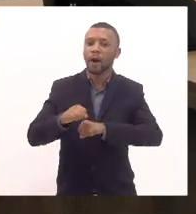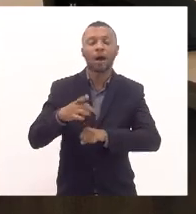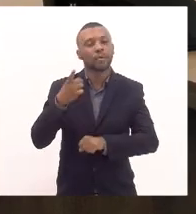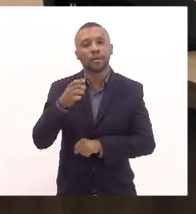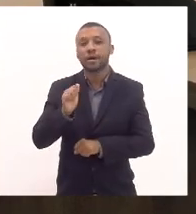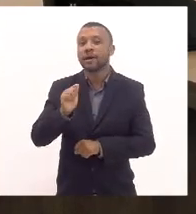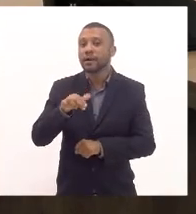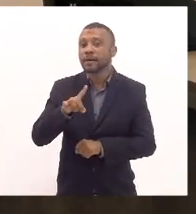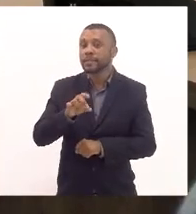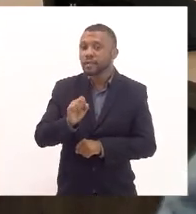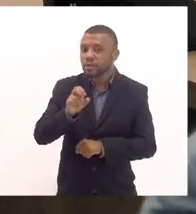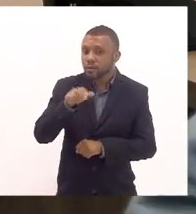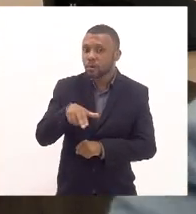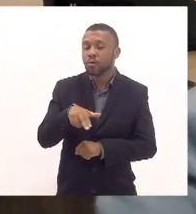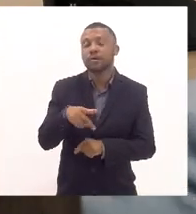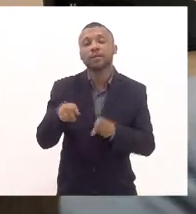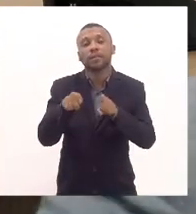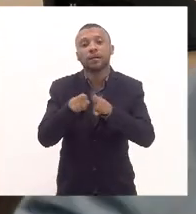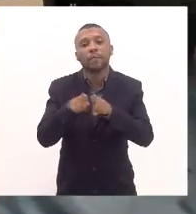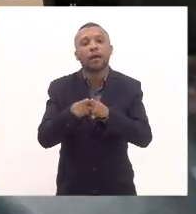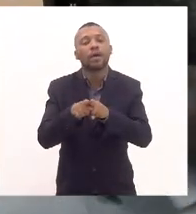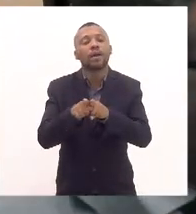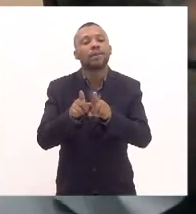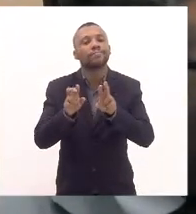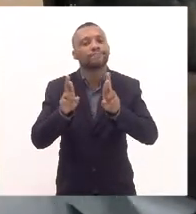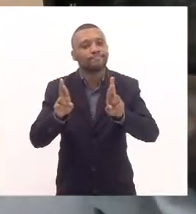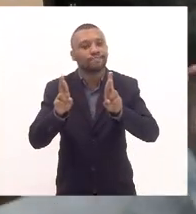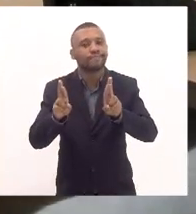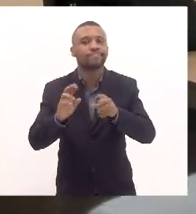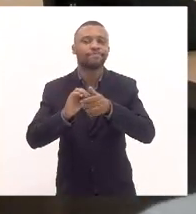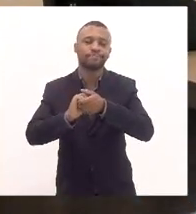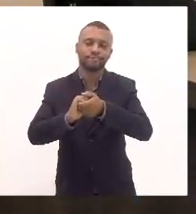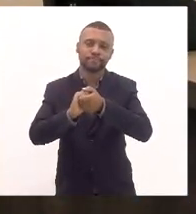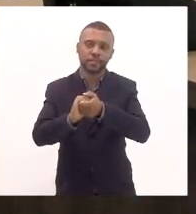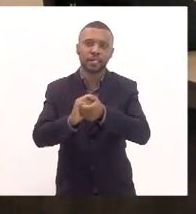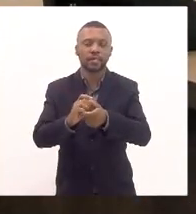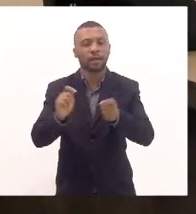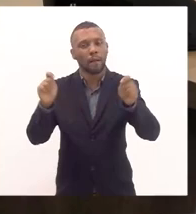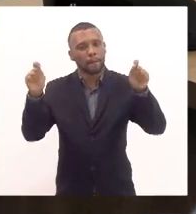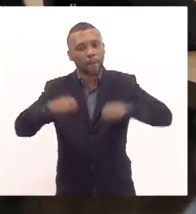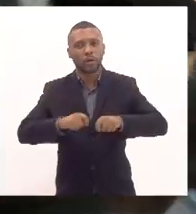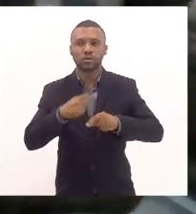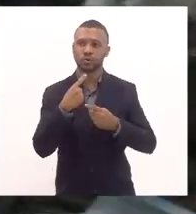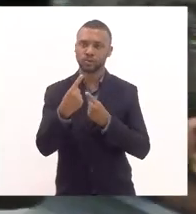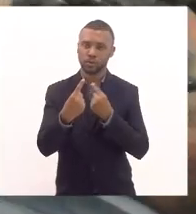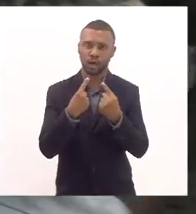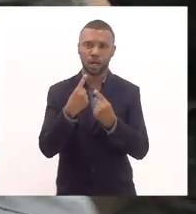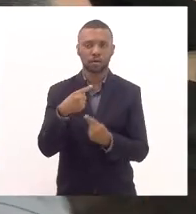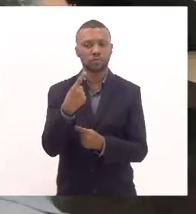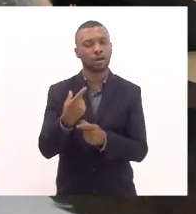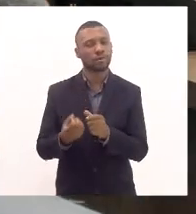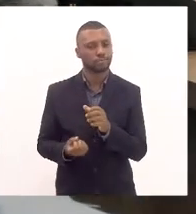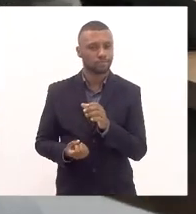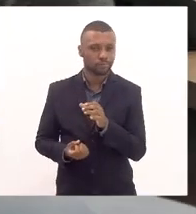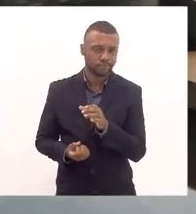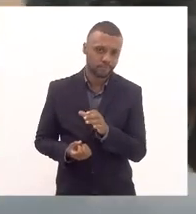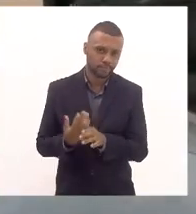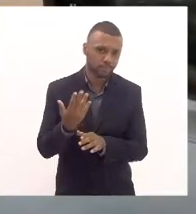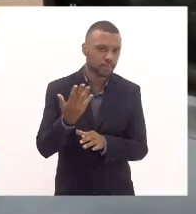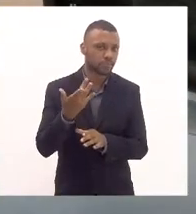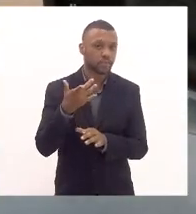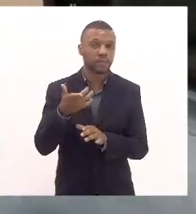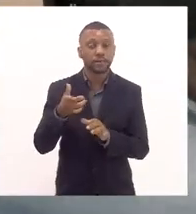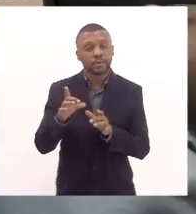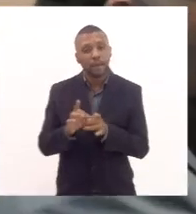Andersson e saudar também essa possibilidade de diálogo que nós estabelecemos e que permitiu